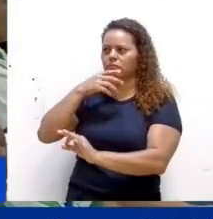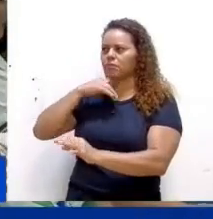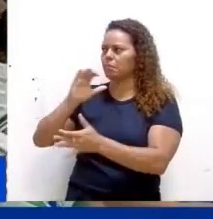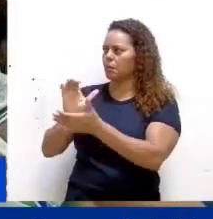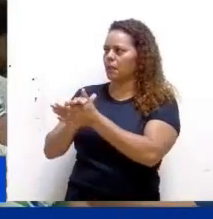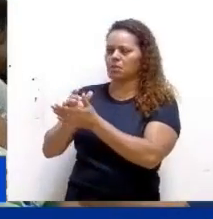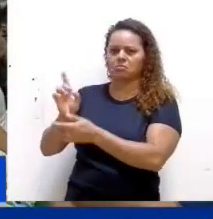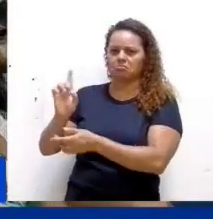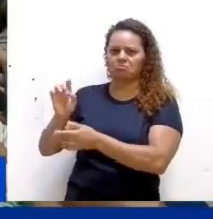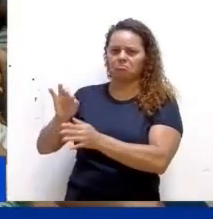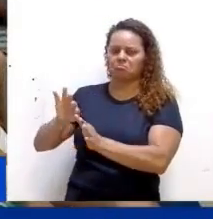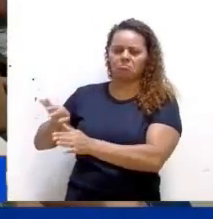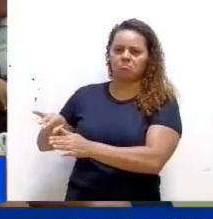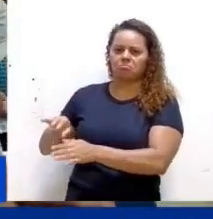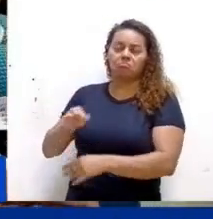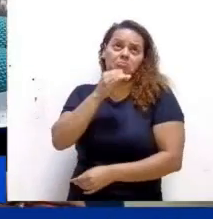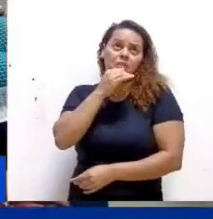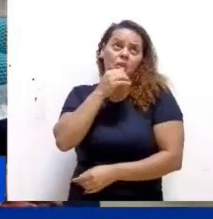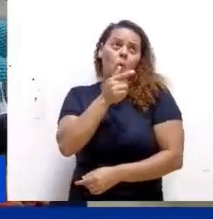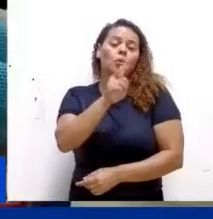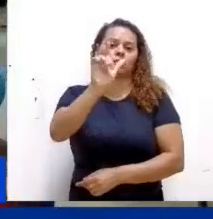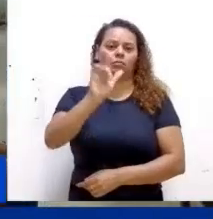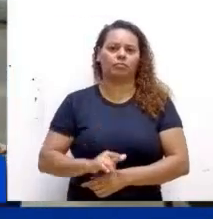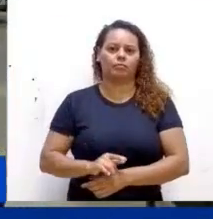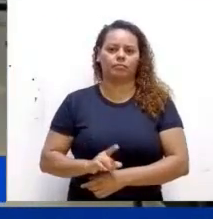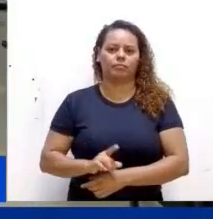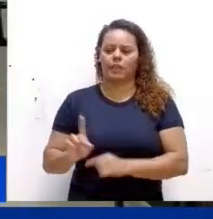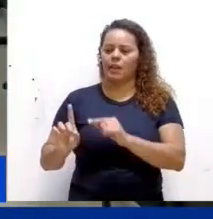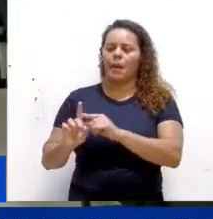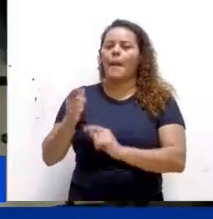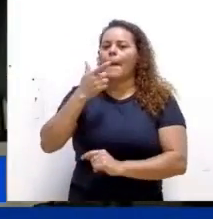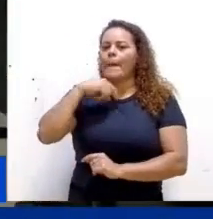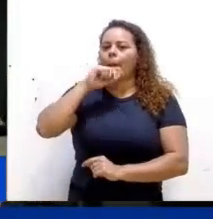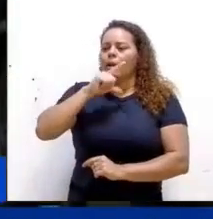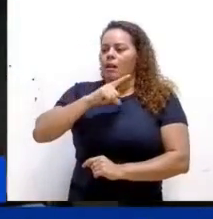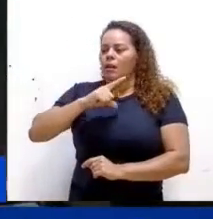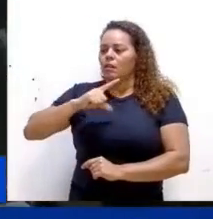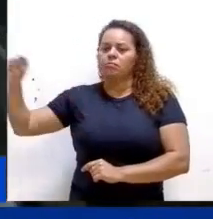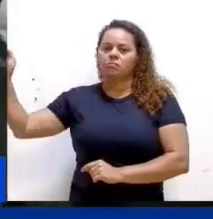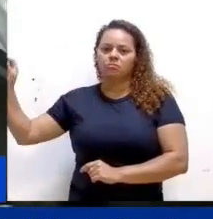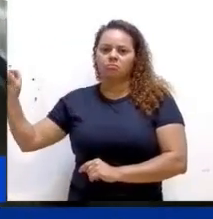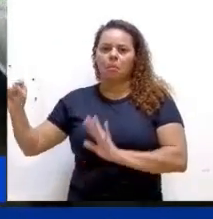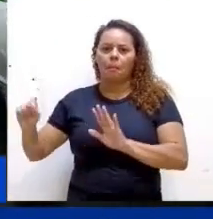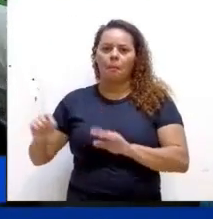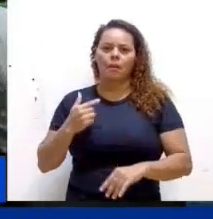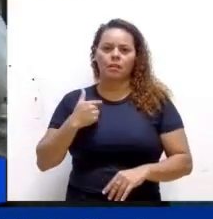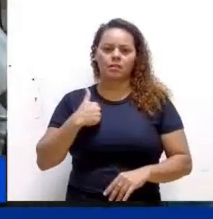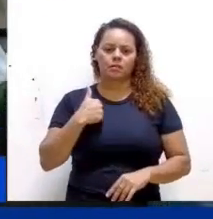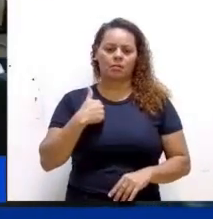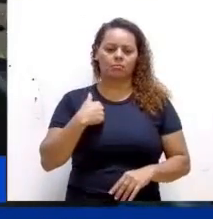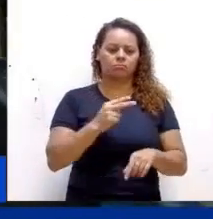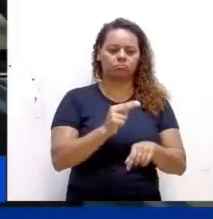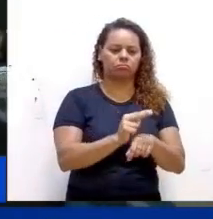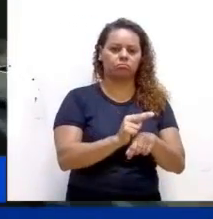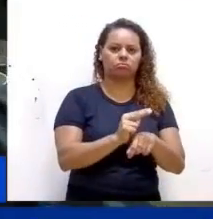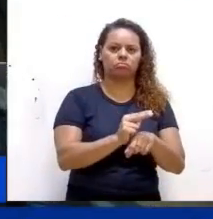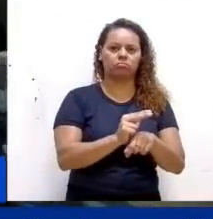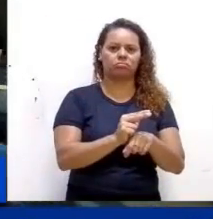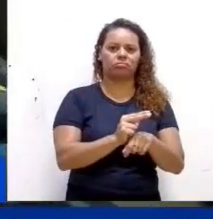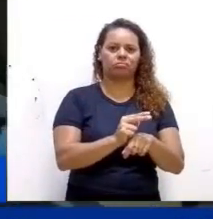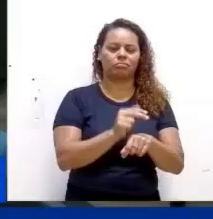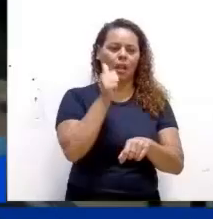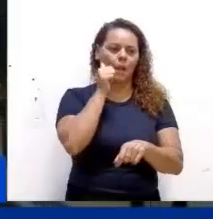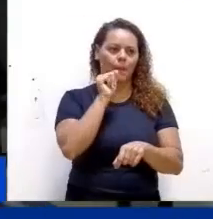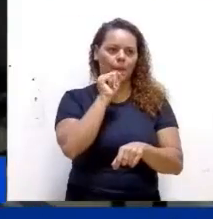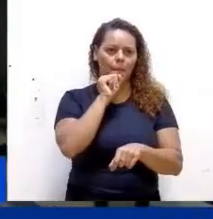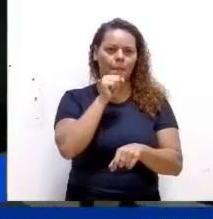o meu pai foi embora e eu fui criado pela minha avó, pela minha mãe. E a gente não